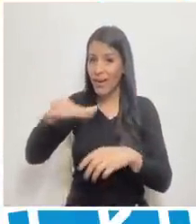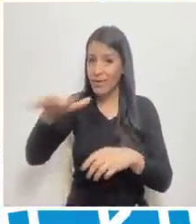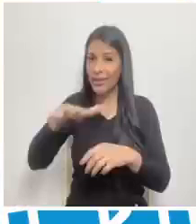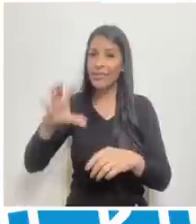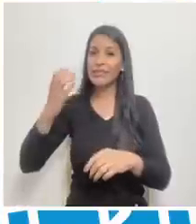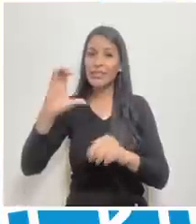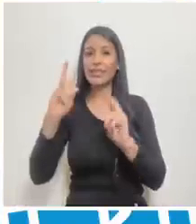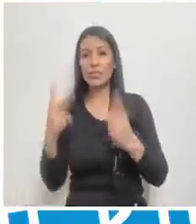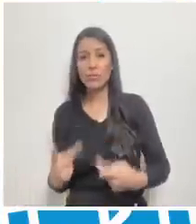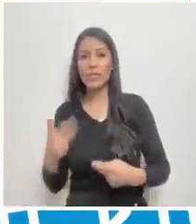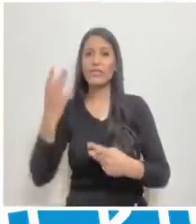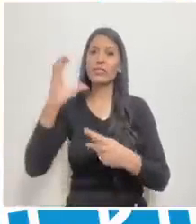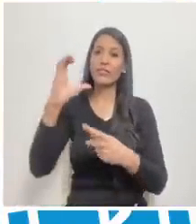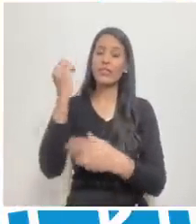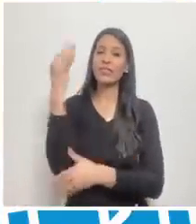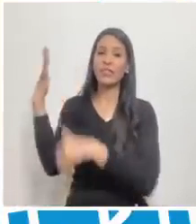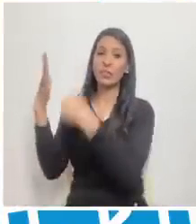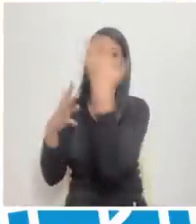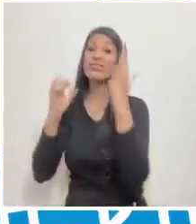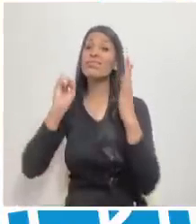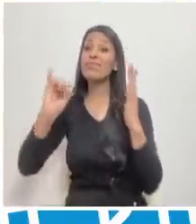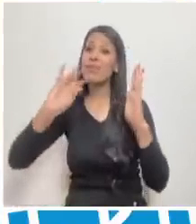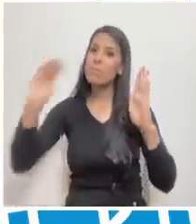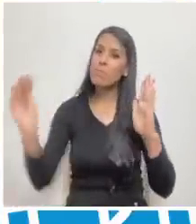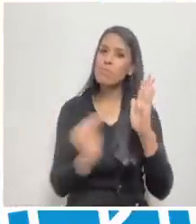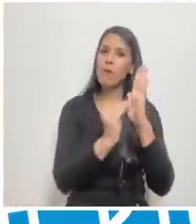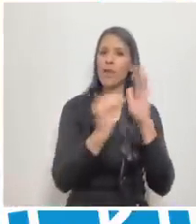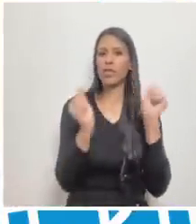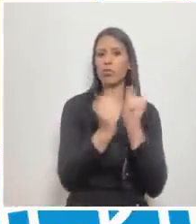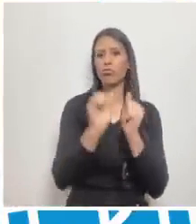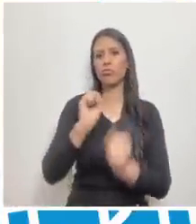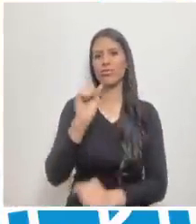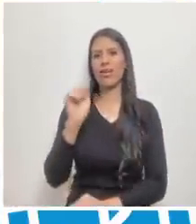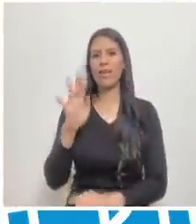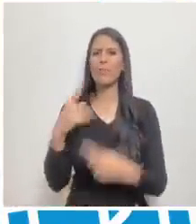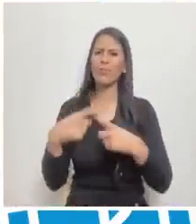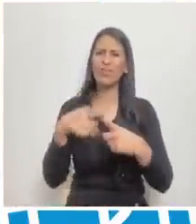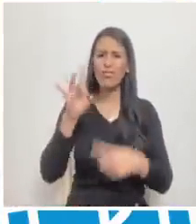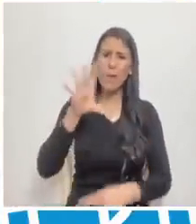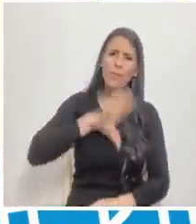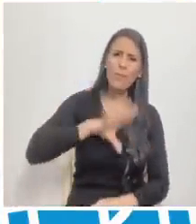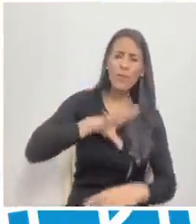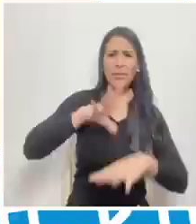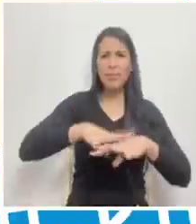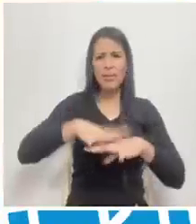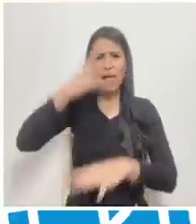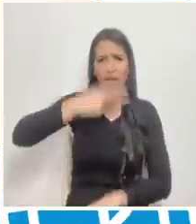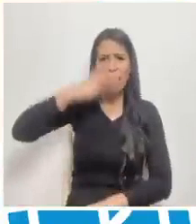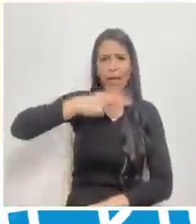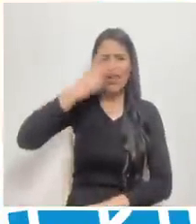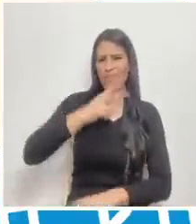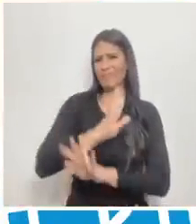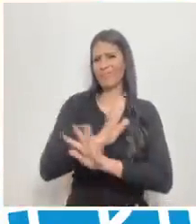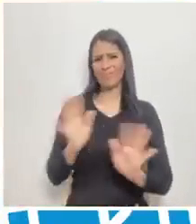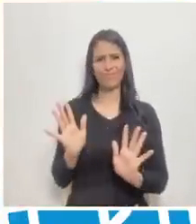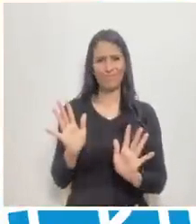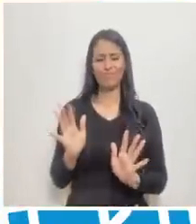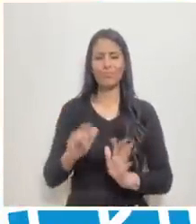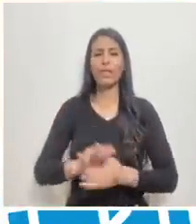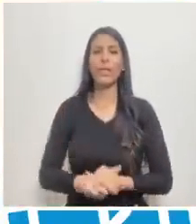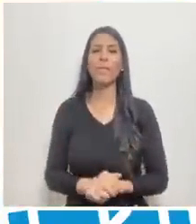Língua portuguesa e matemática, já deu, chega, né? Assim, chega. Bom, a questão digital, olha